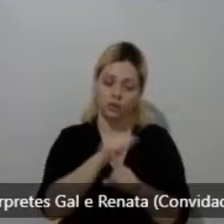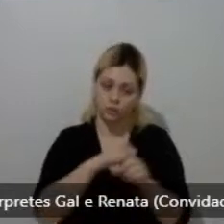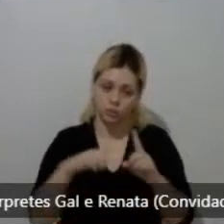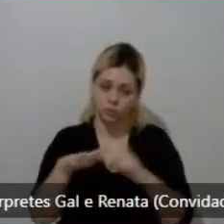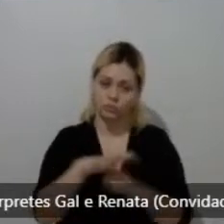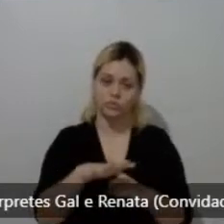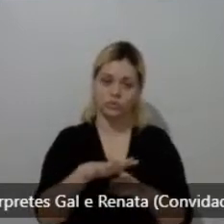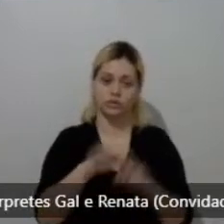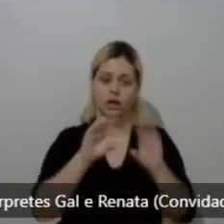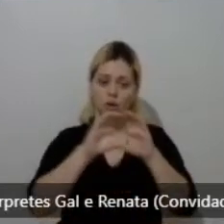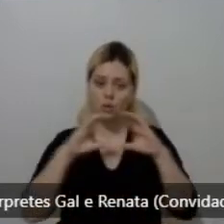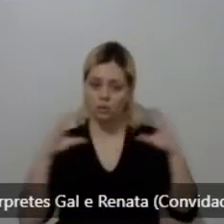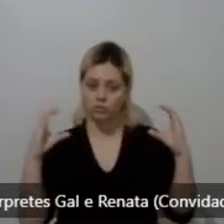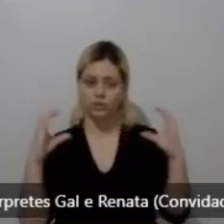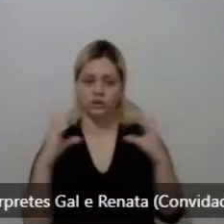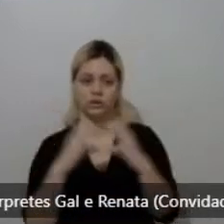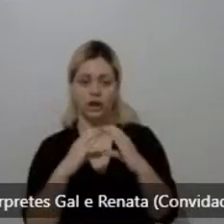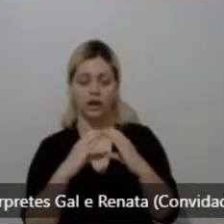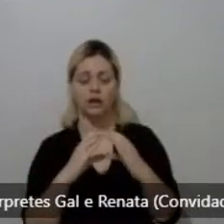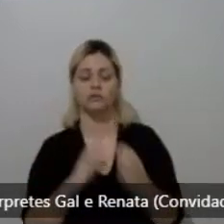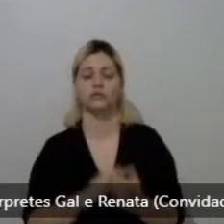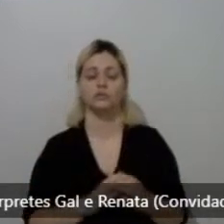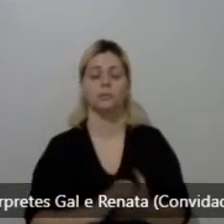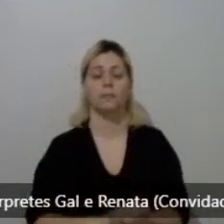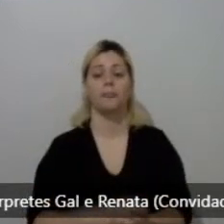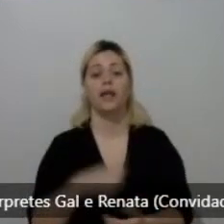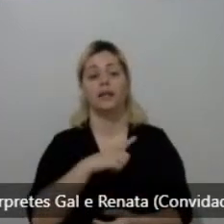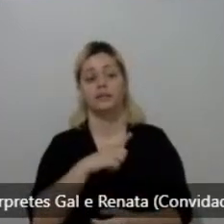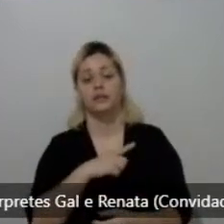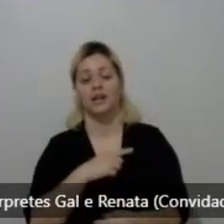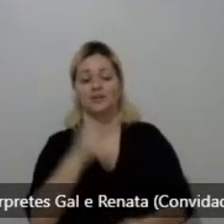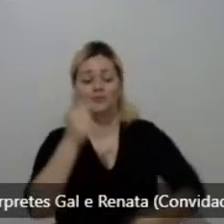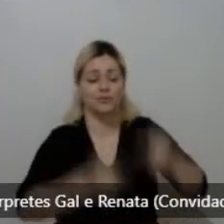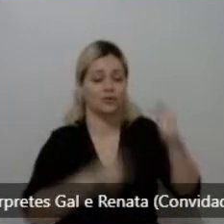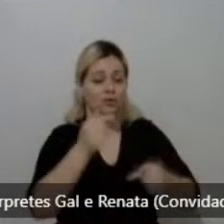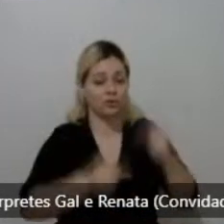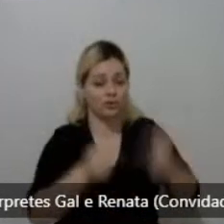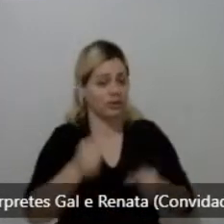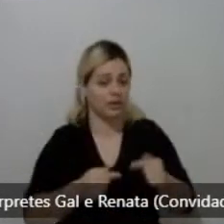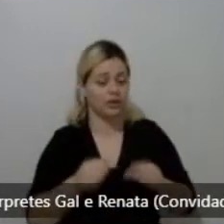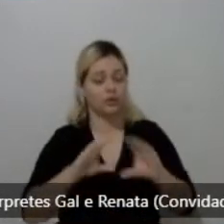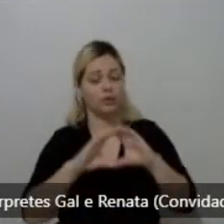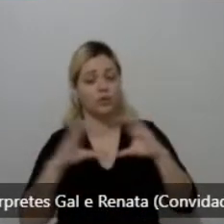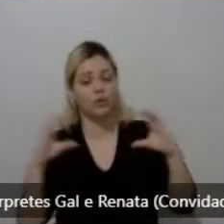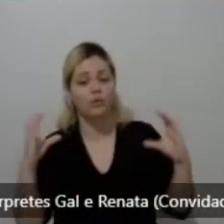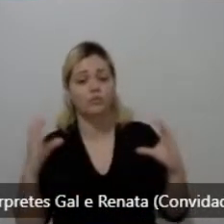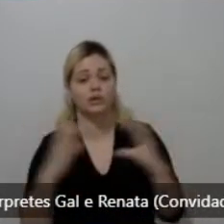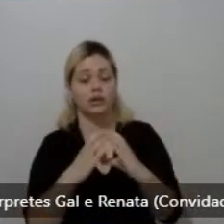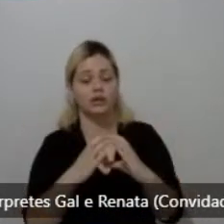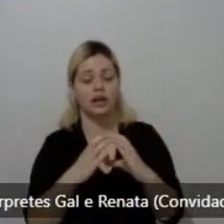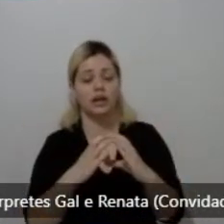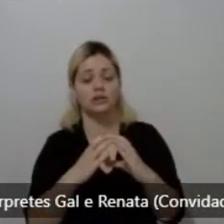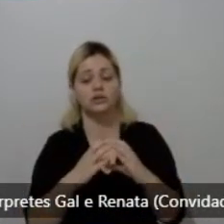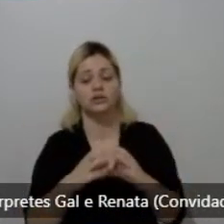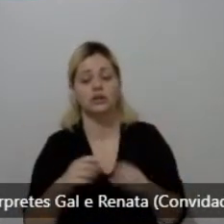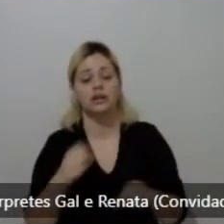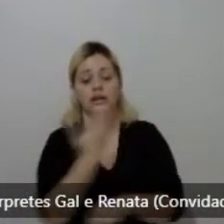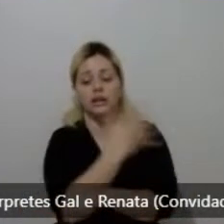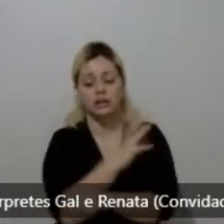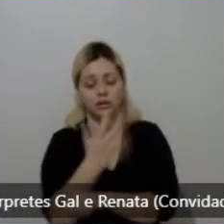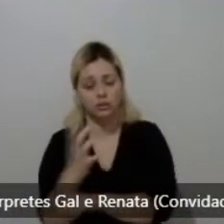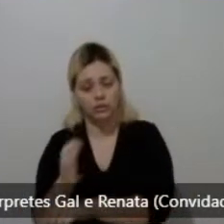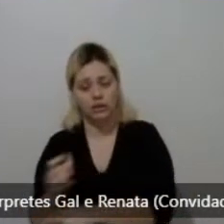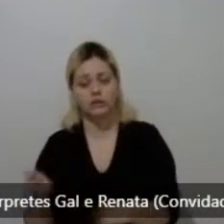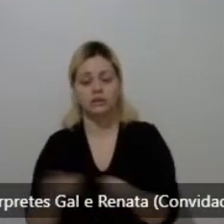por comunidades que estão em situação de conflito com unidades de conservação da natureza e de proteção integral, né?